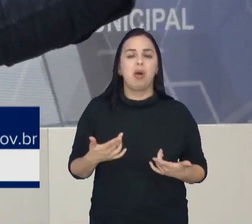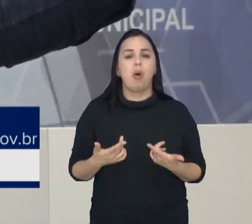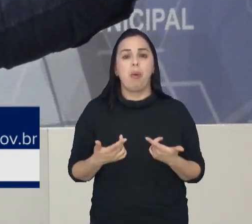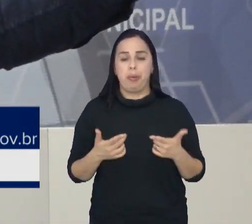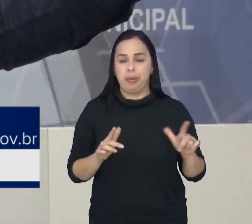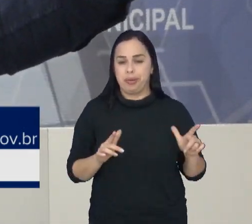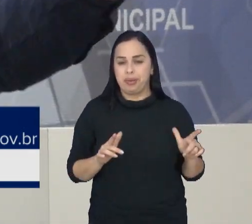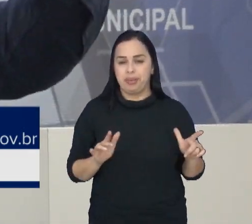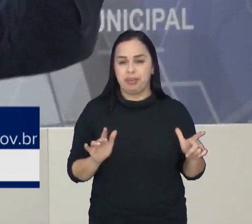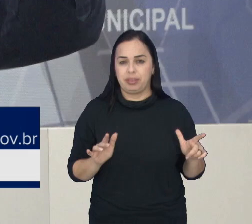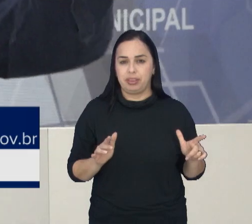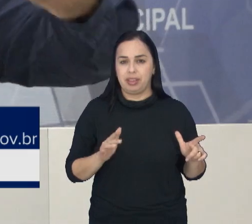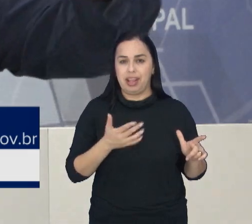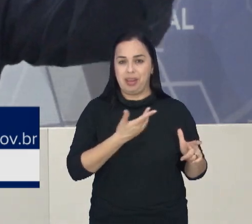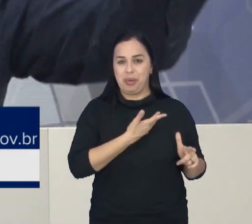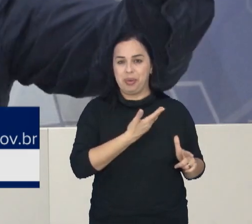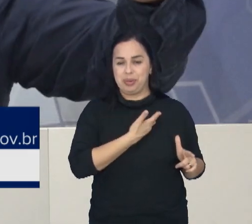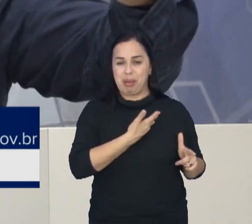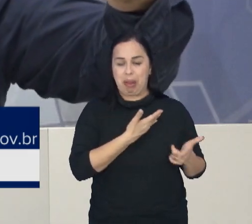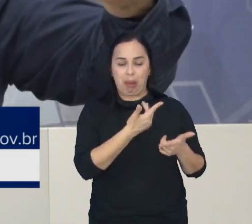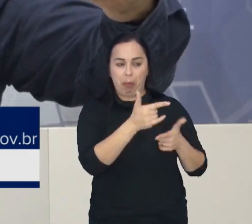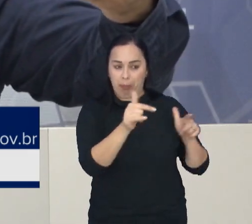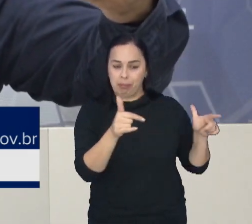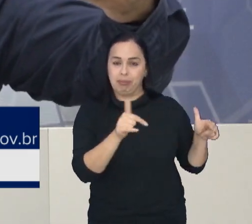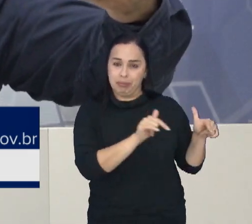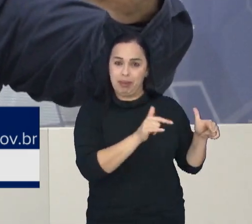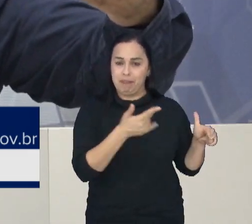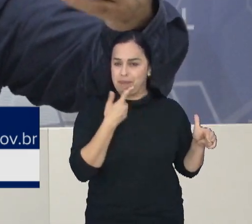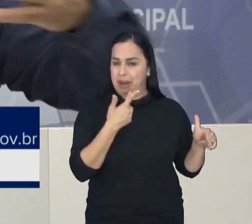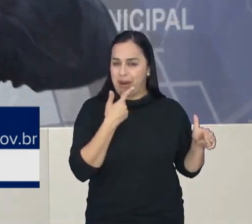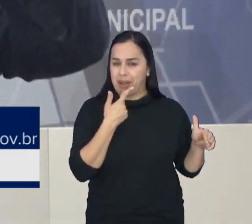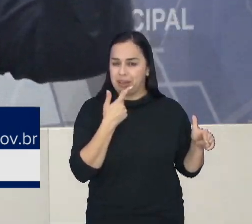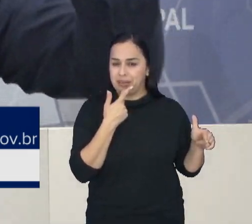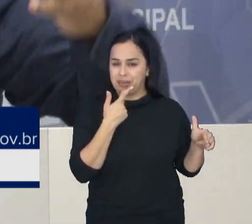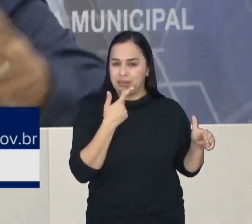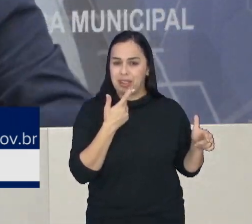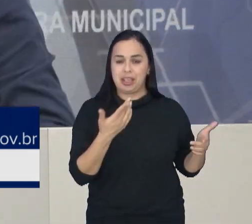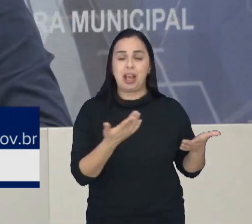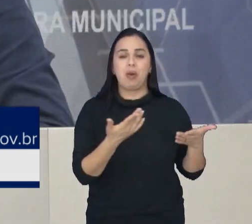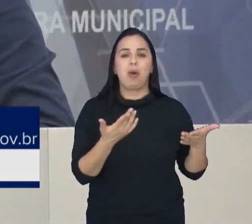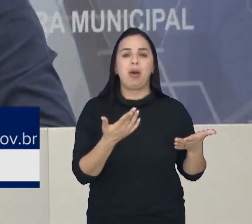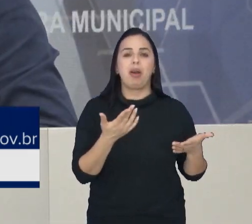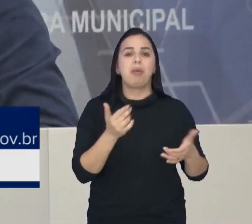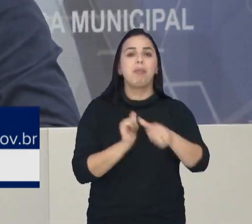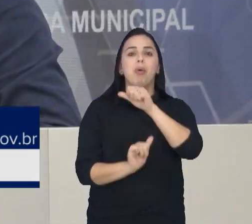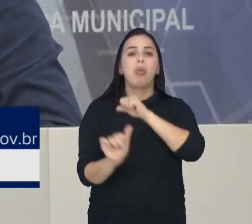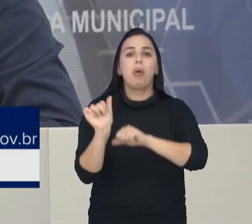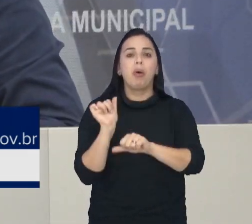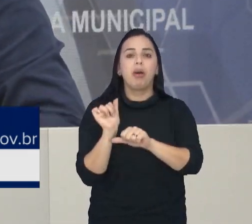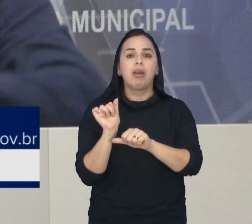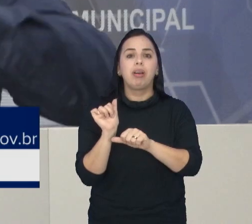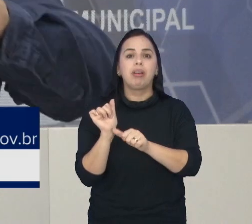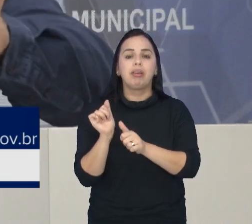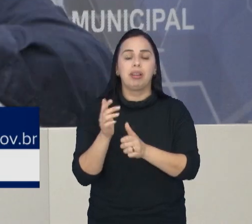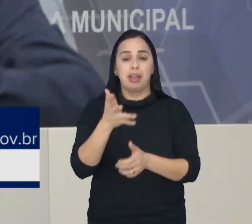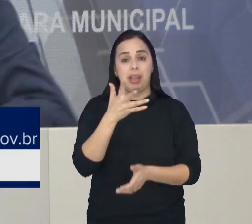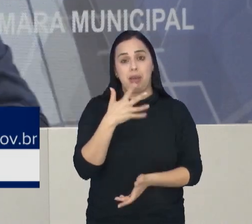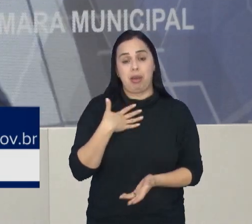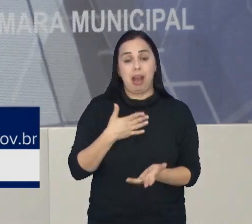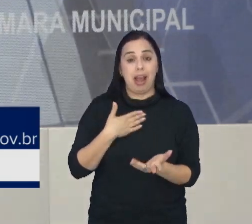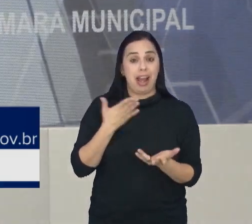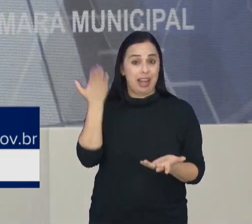outrora, colegas aqui nesse plenário, e que agora resolveu decidir por outro caminho, e eu